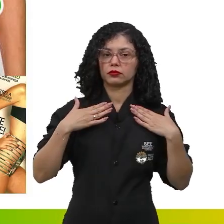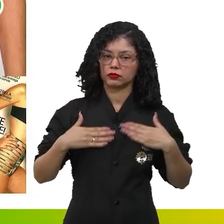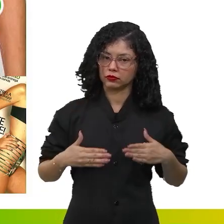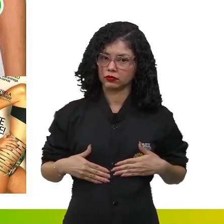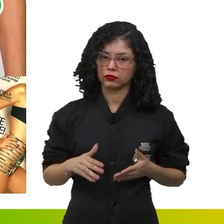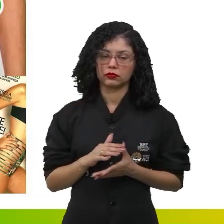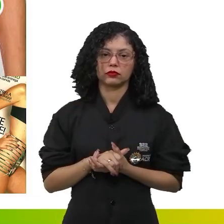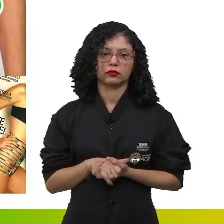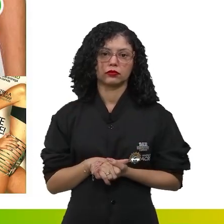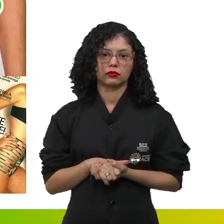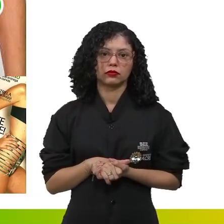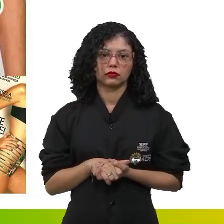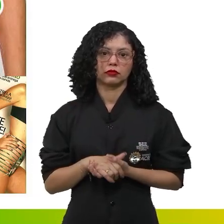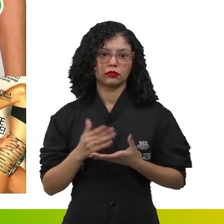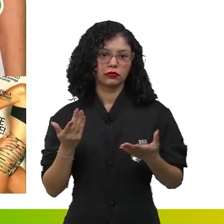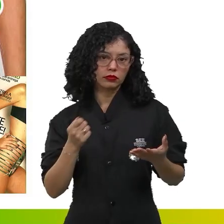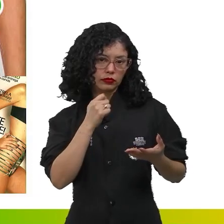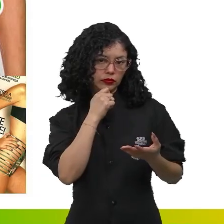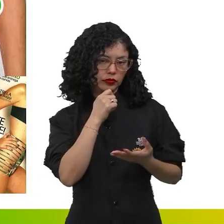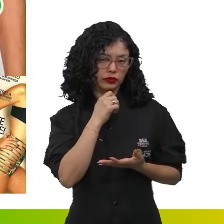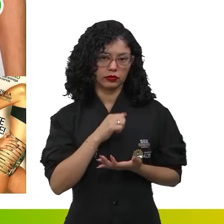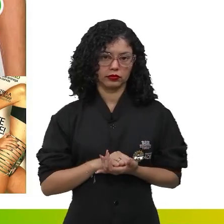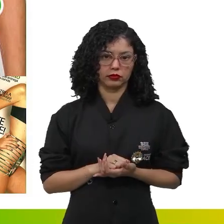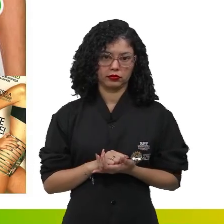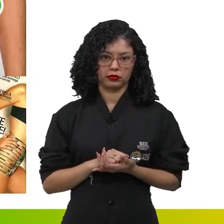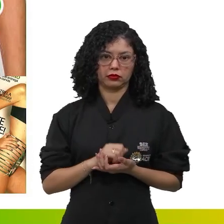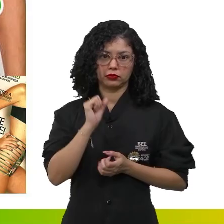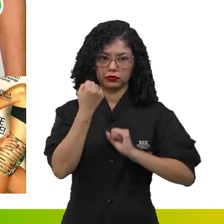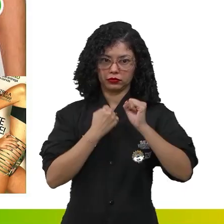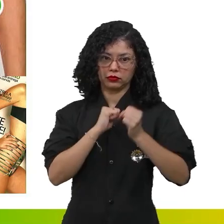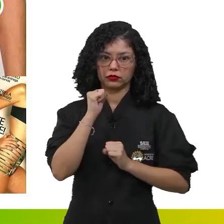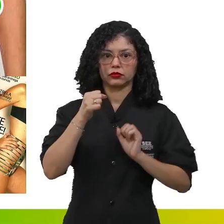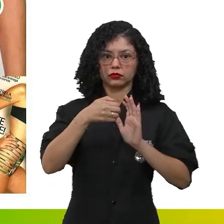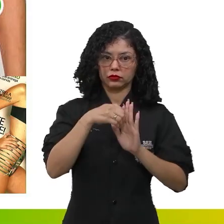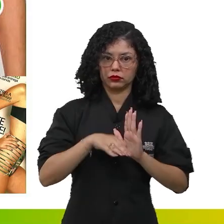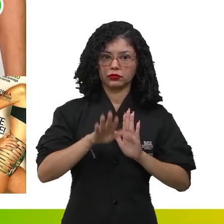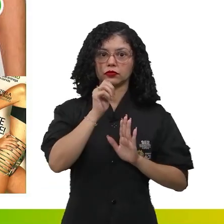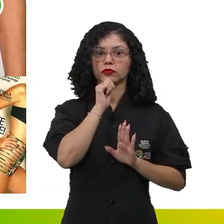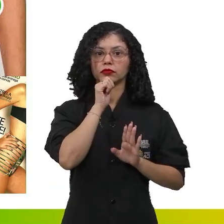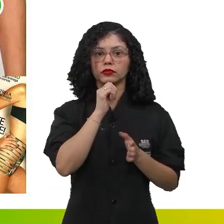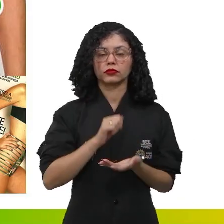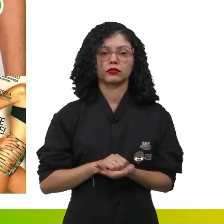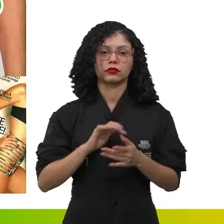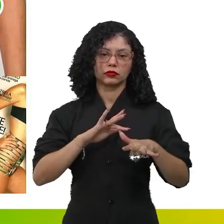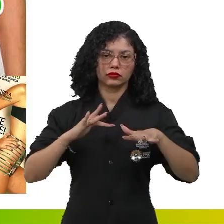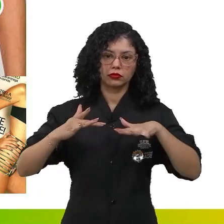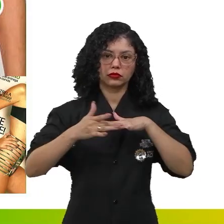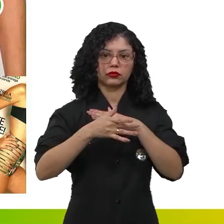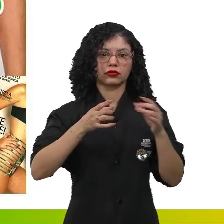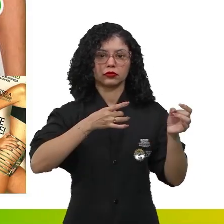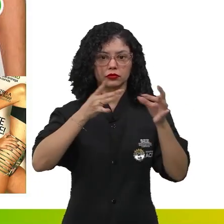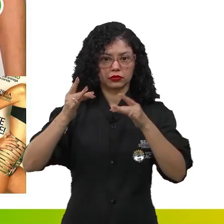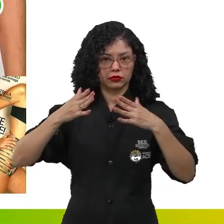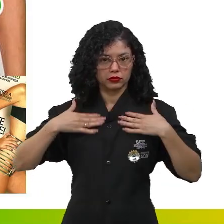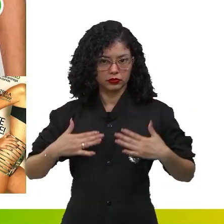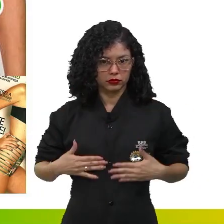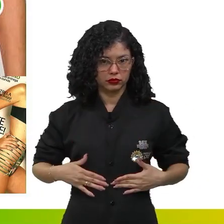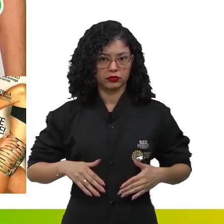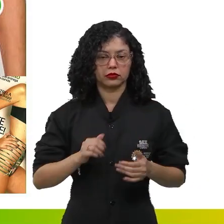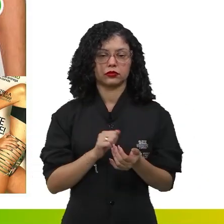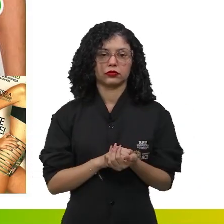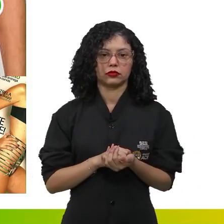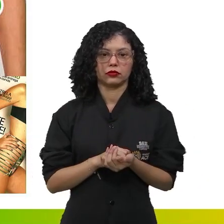saudável com o corpo. Então a gente tem a indústria da mídia, das redes sociais, vendendo o que é o corpo